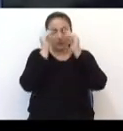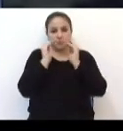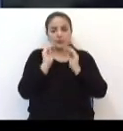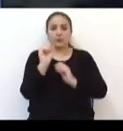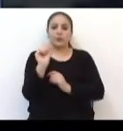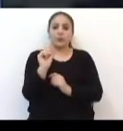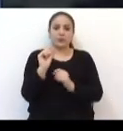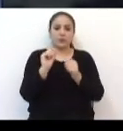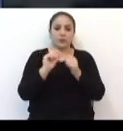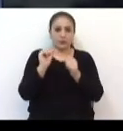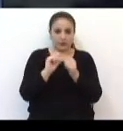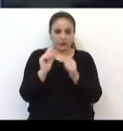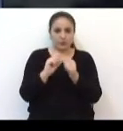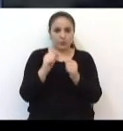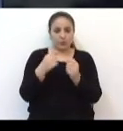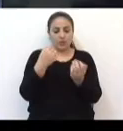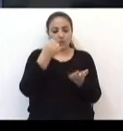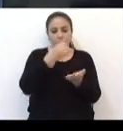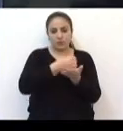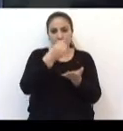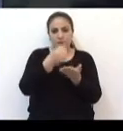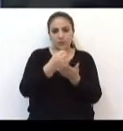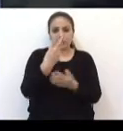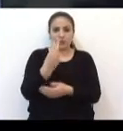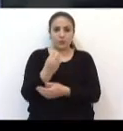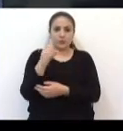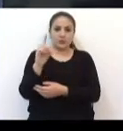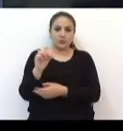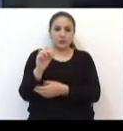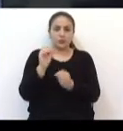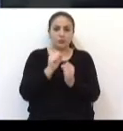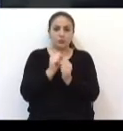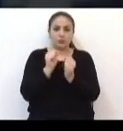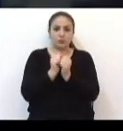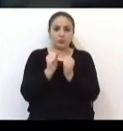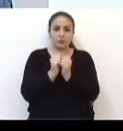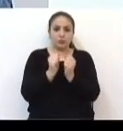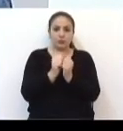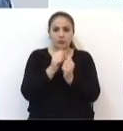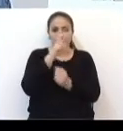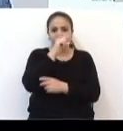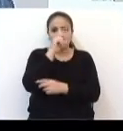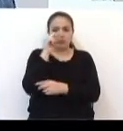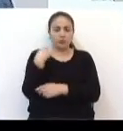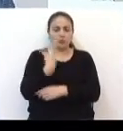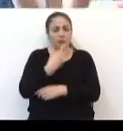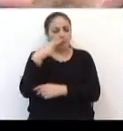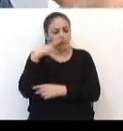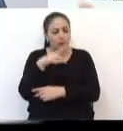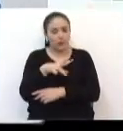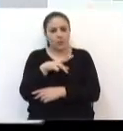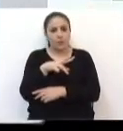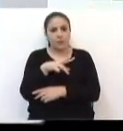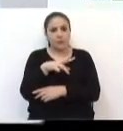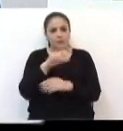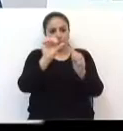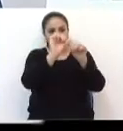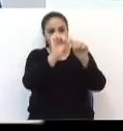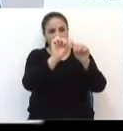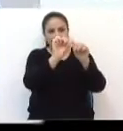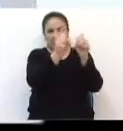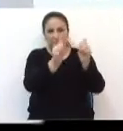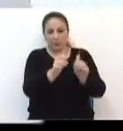o que foi contratado lá em 2010 com a Prefeitura Municipal. A gente pôde olhar o mapa da